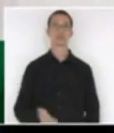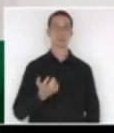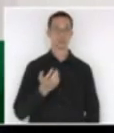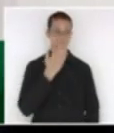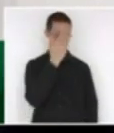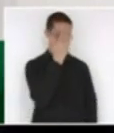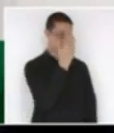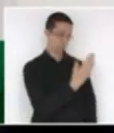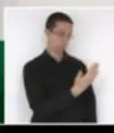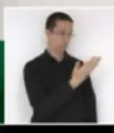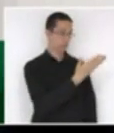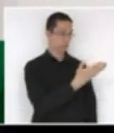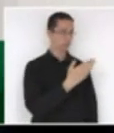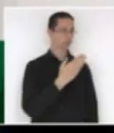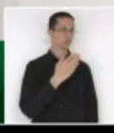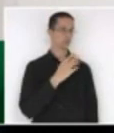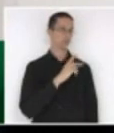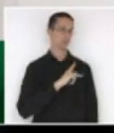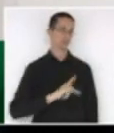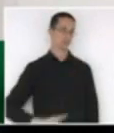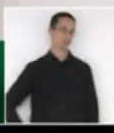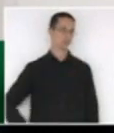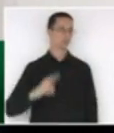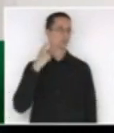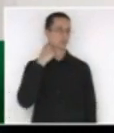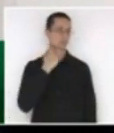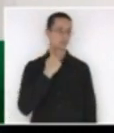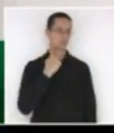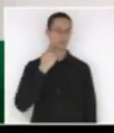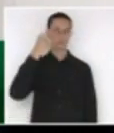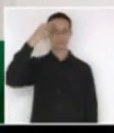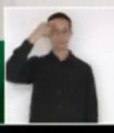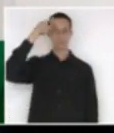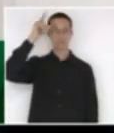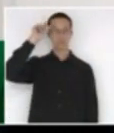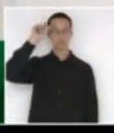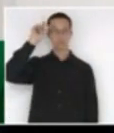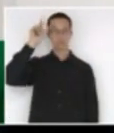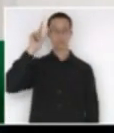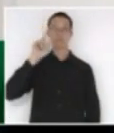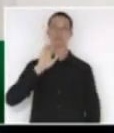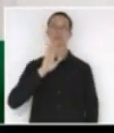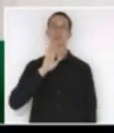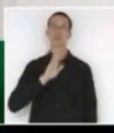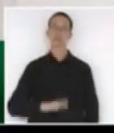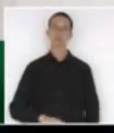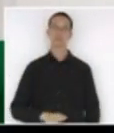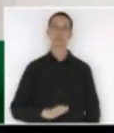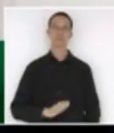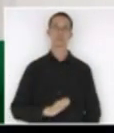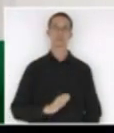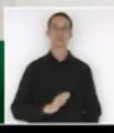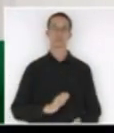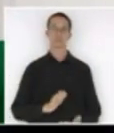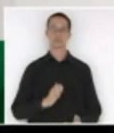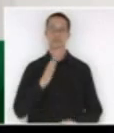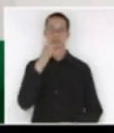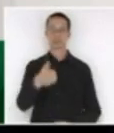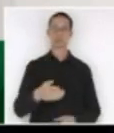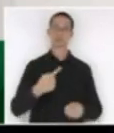agradecimento pela sua presença ontem à tarde em Piratuba, juntamente com o deputado Gelson Merizio e o nosso amigo